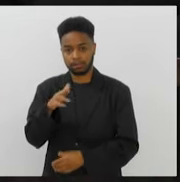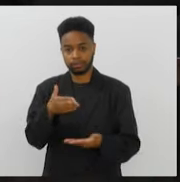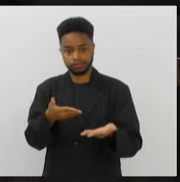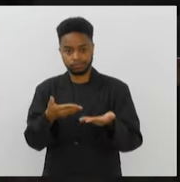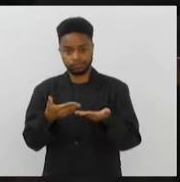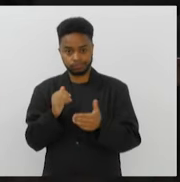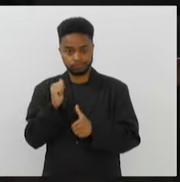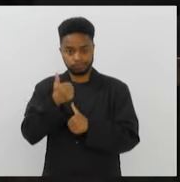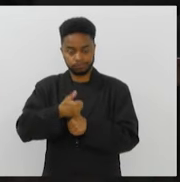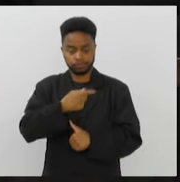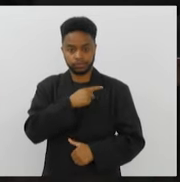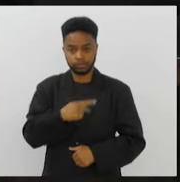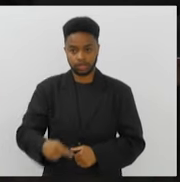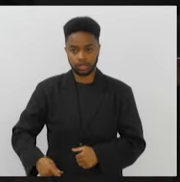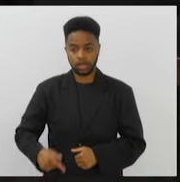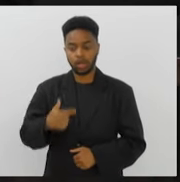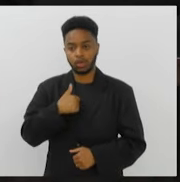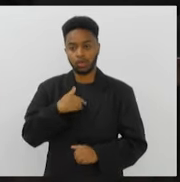tinha